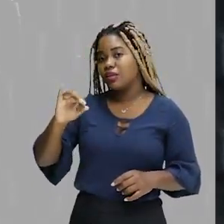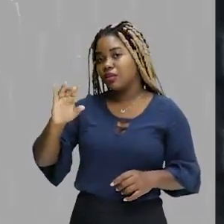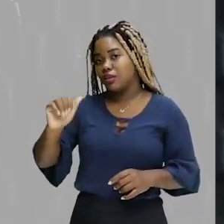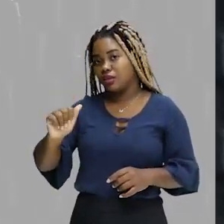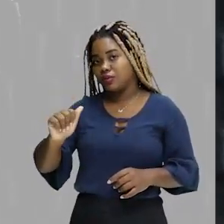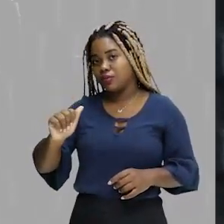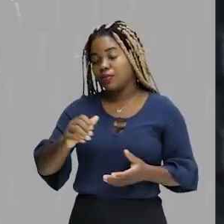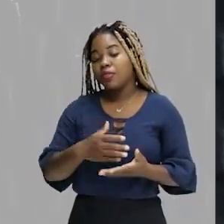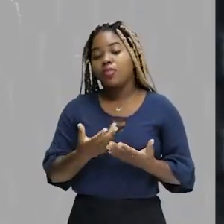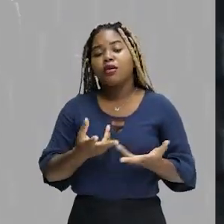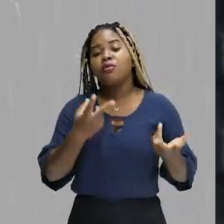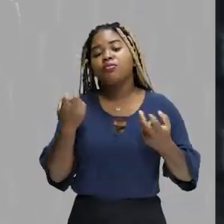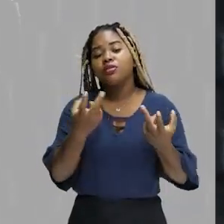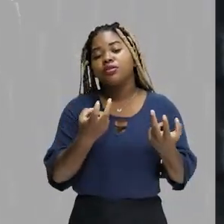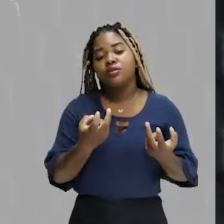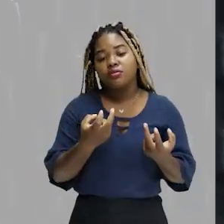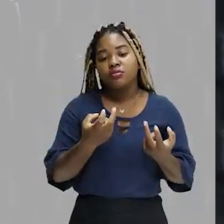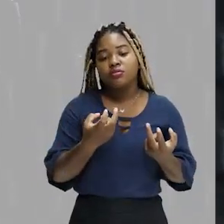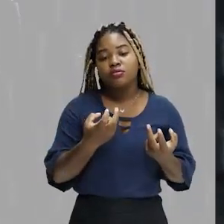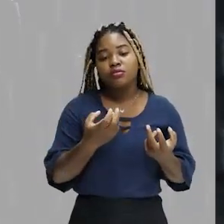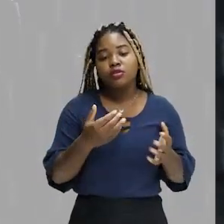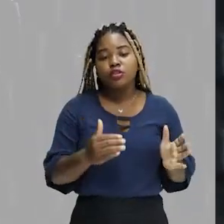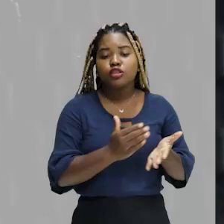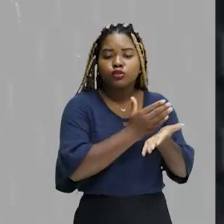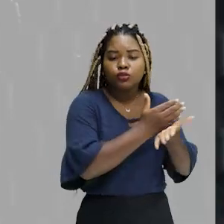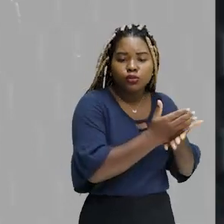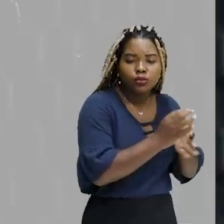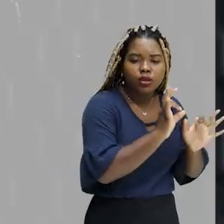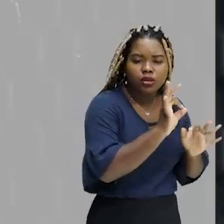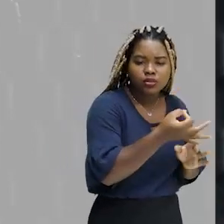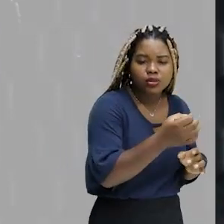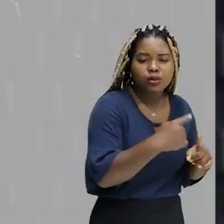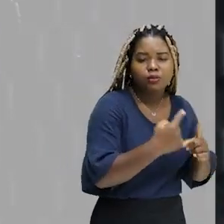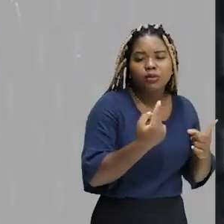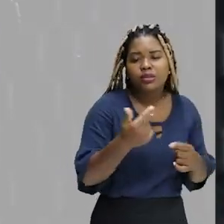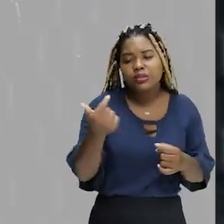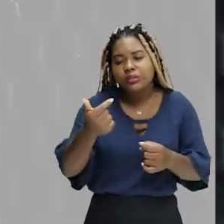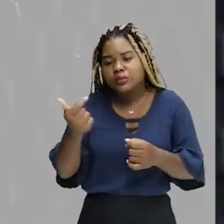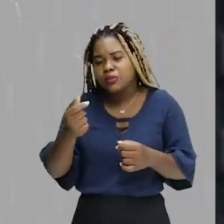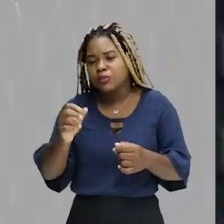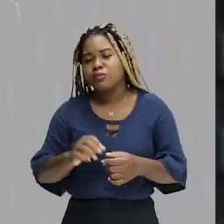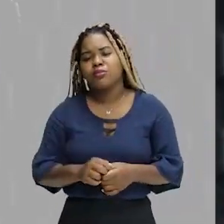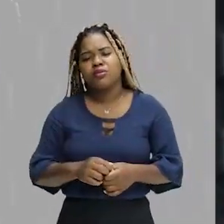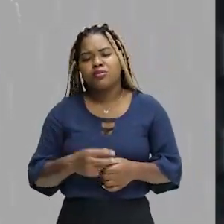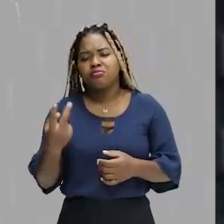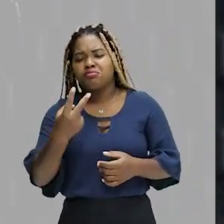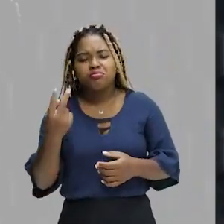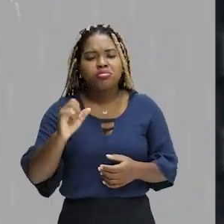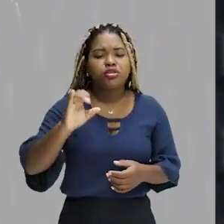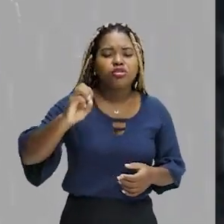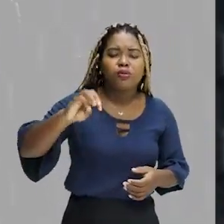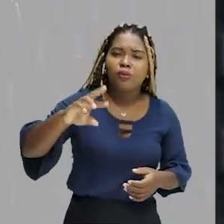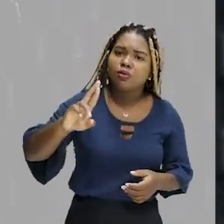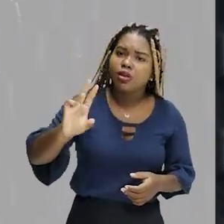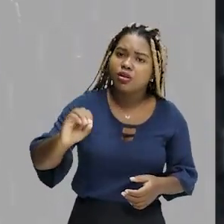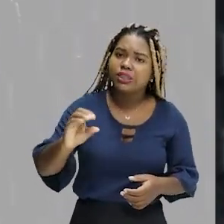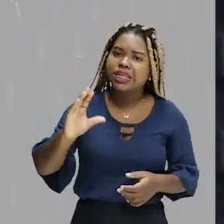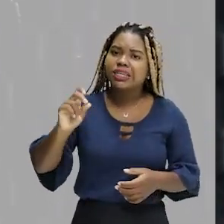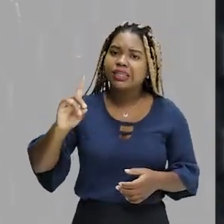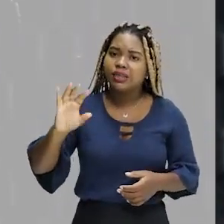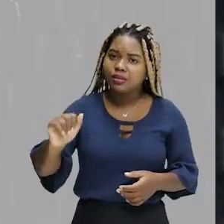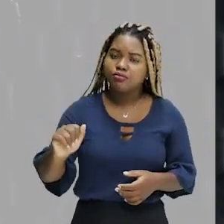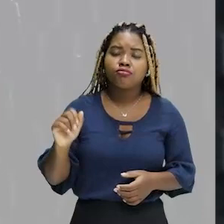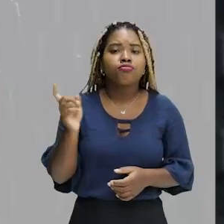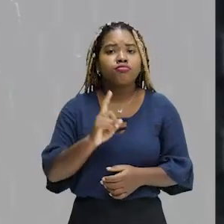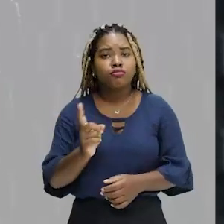primeira parte, né, a primeira premissa está correta. A segunda está errada. Ambos isômeros de cadeia. Para